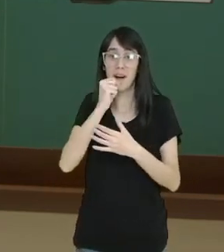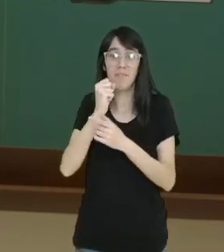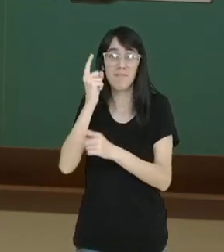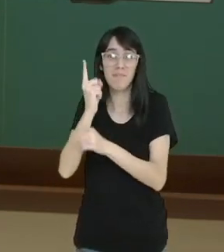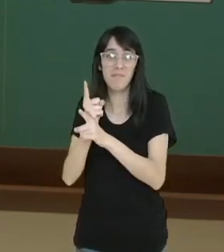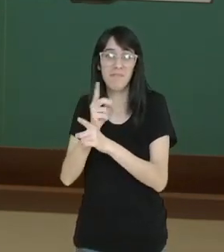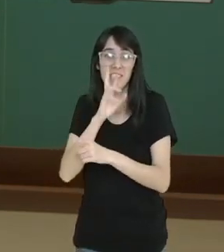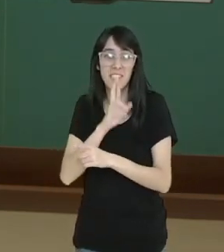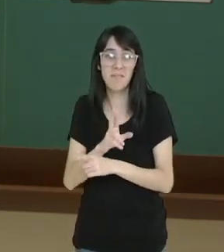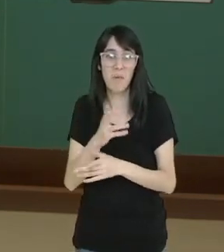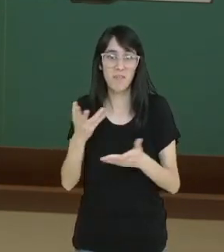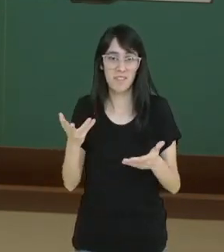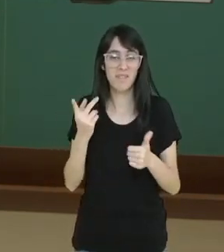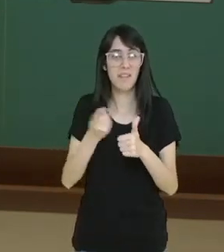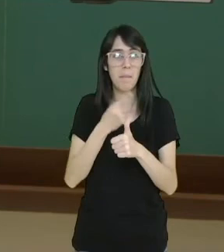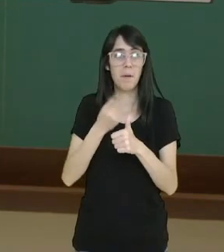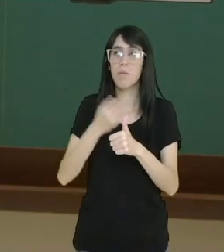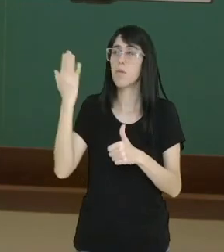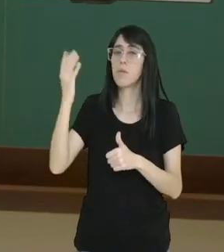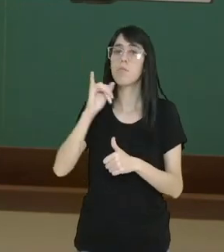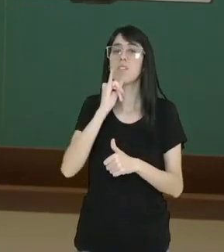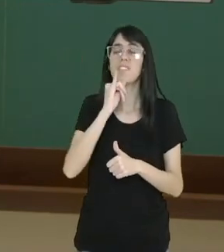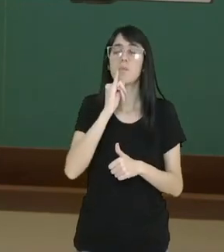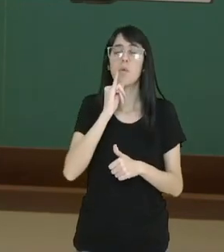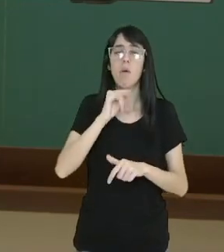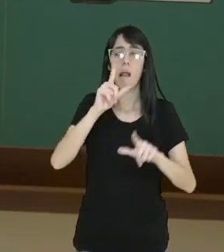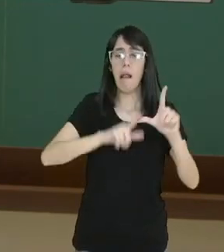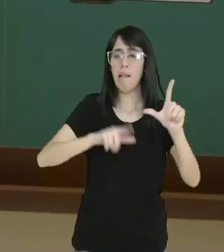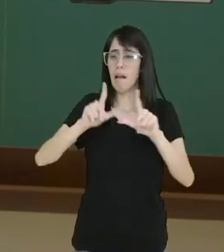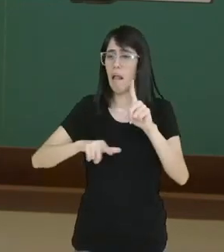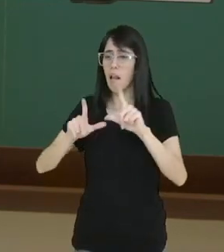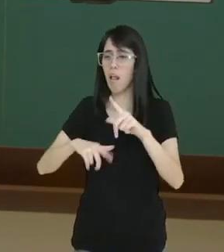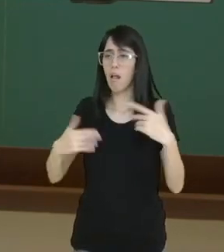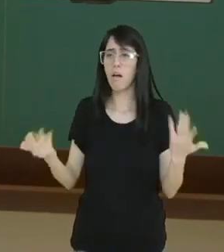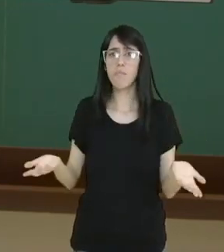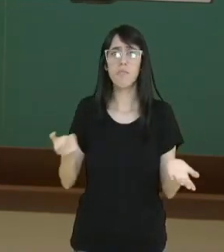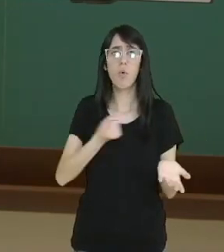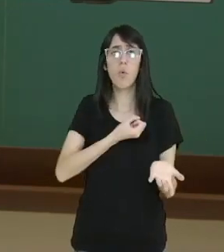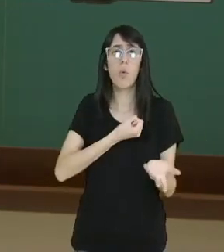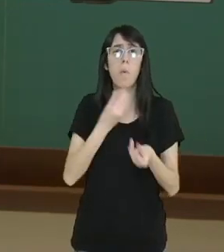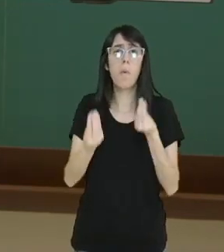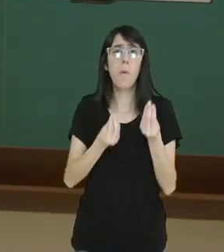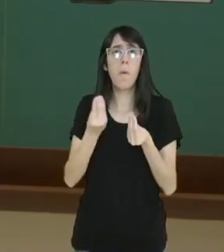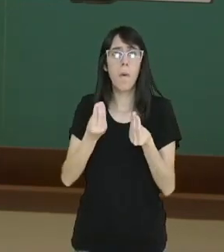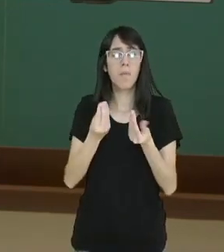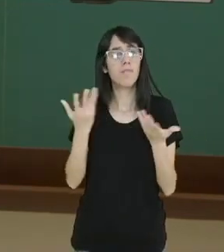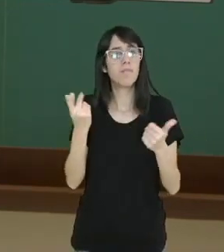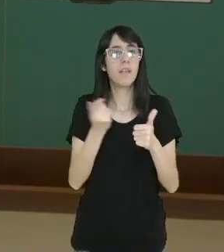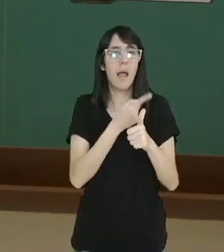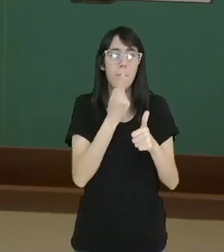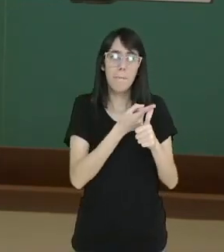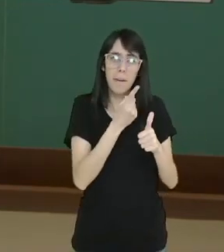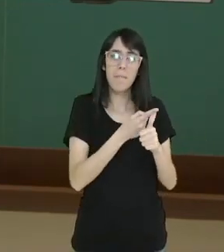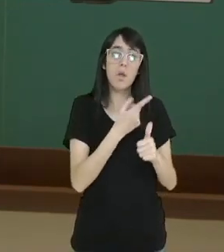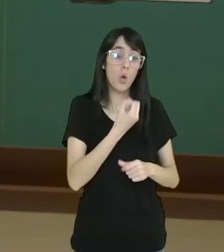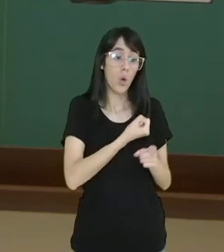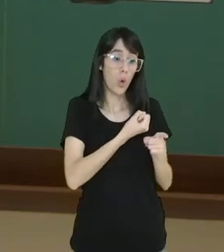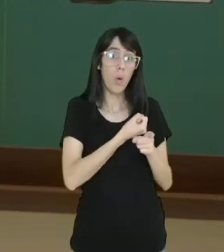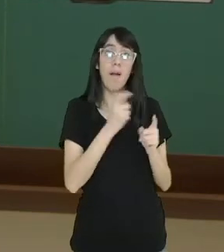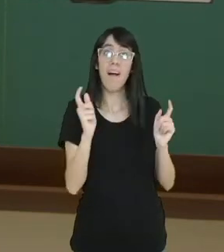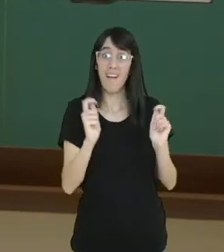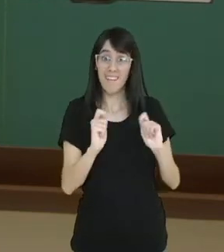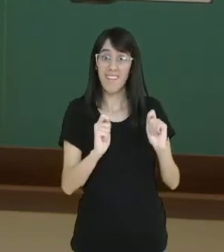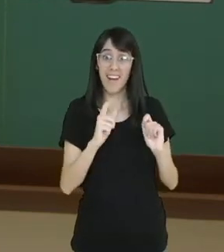por esse triângulo aqui, ó, letra, letra, letra, vai ser difícil chegar a algum lugar, né? Agora dá uma olhada nesse triângulo aqui, ó,